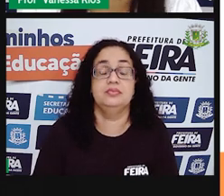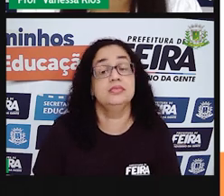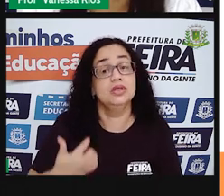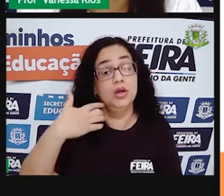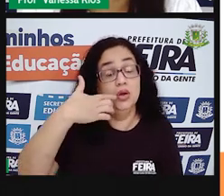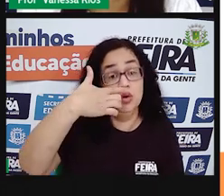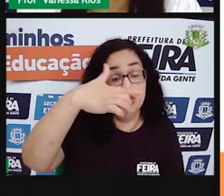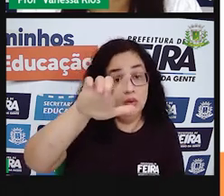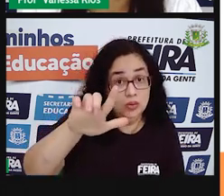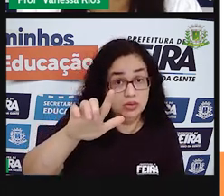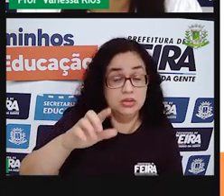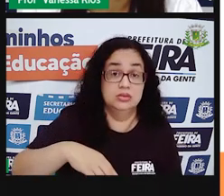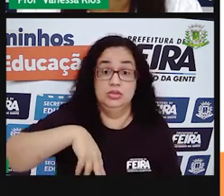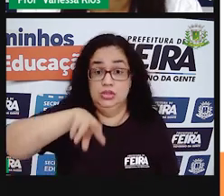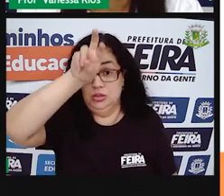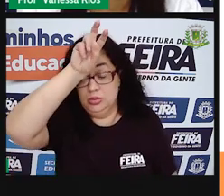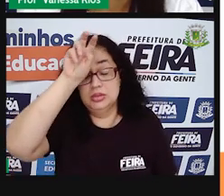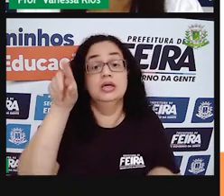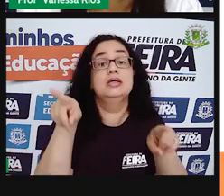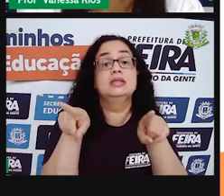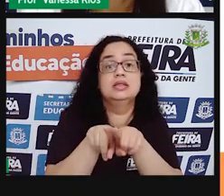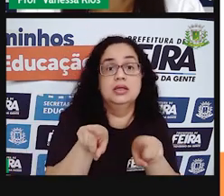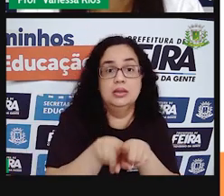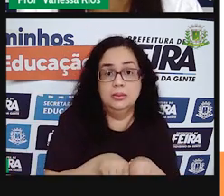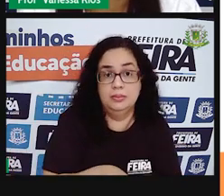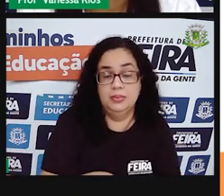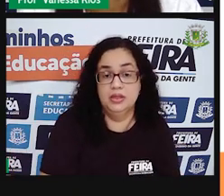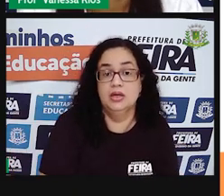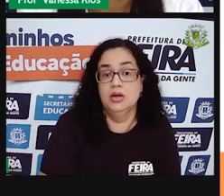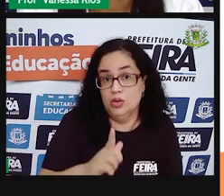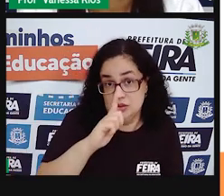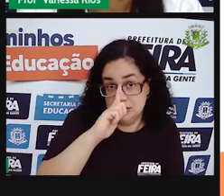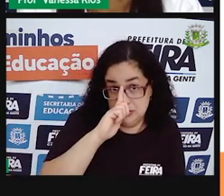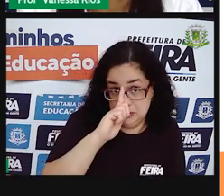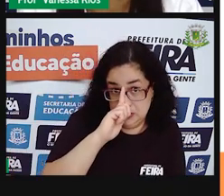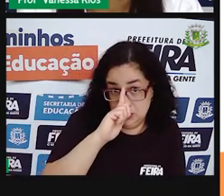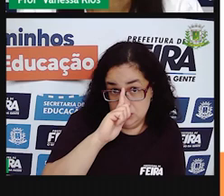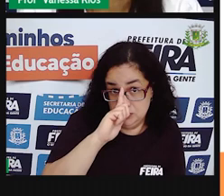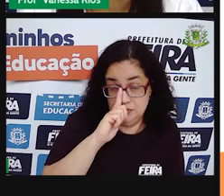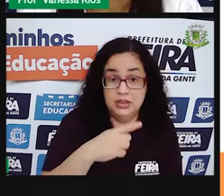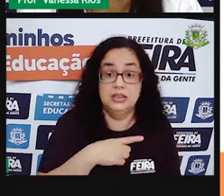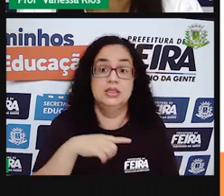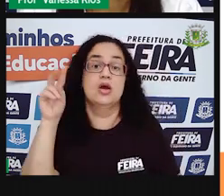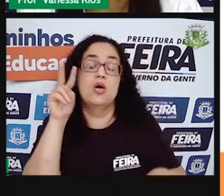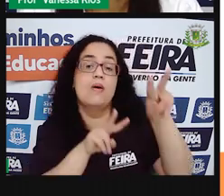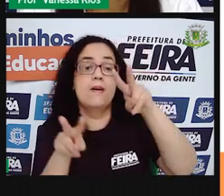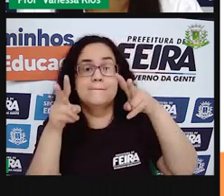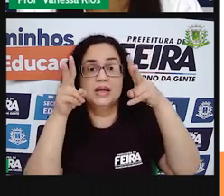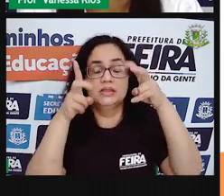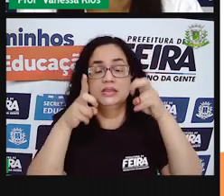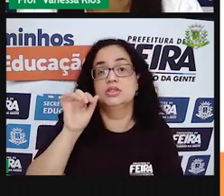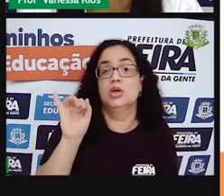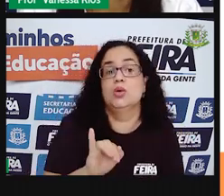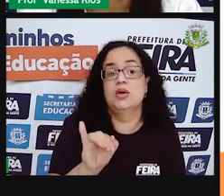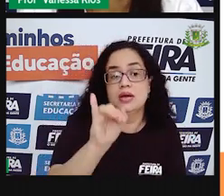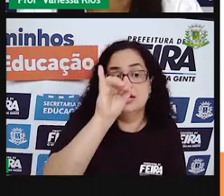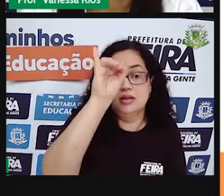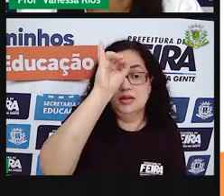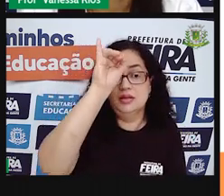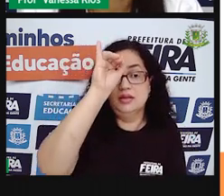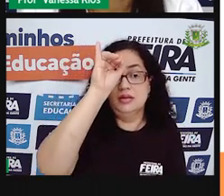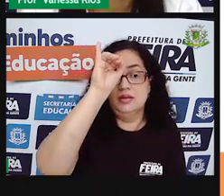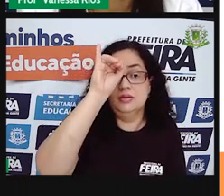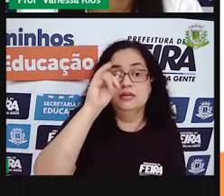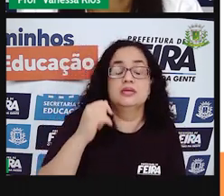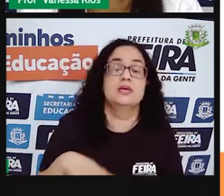Além dos egípcios, né? Os gregos também tinham uma observação importante em relação